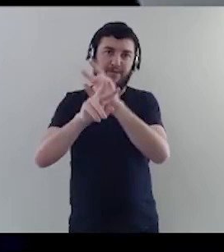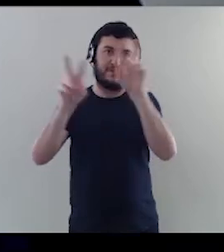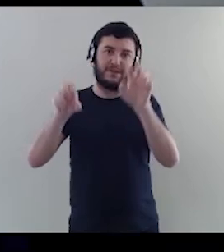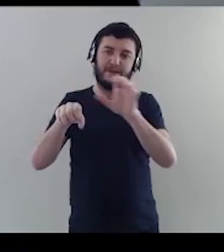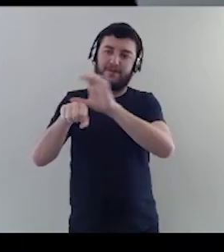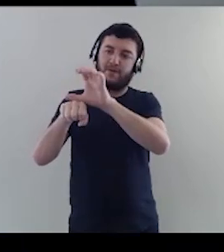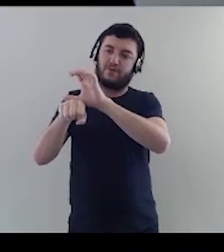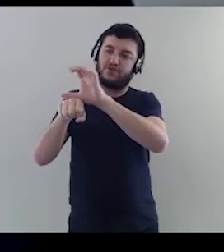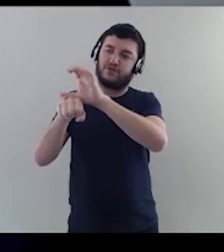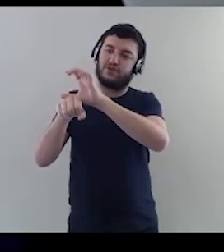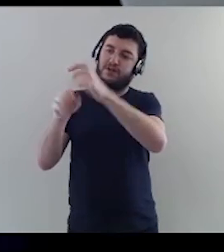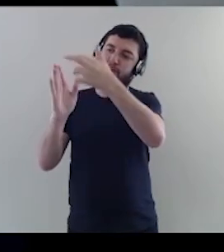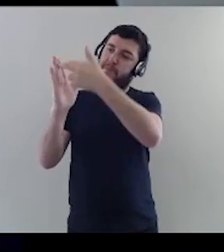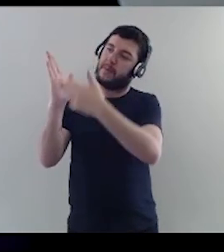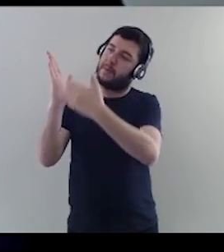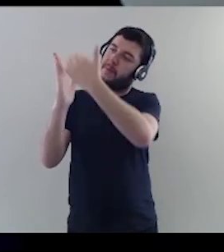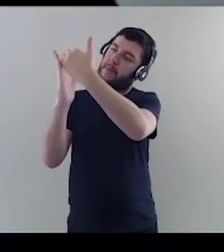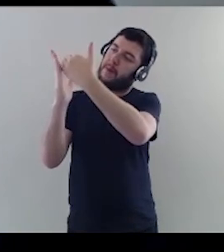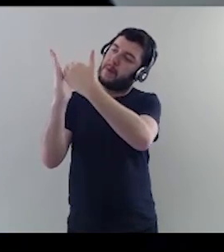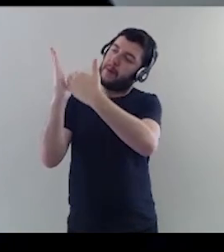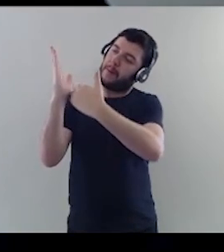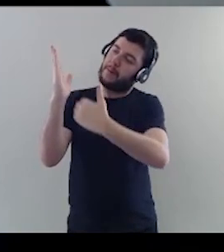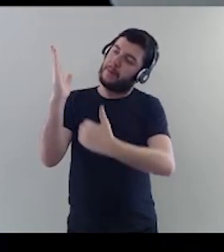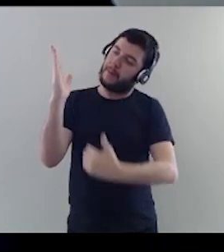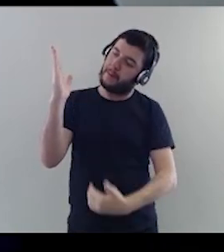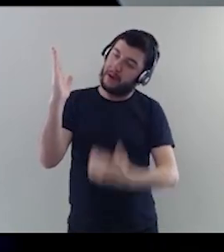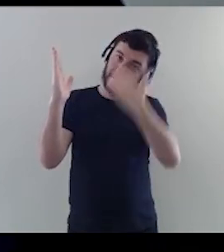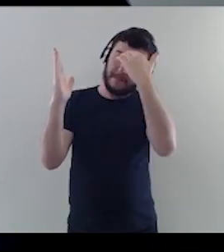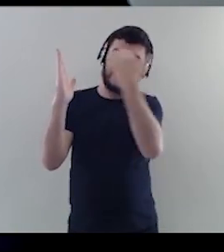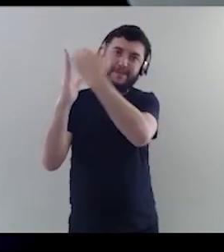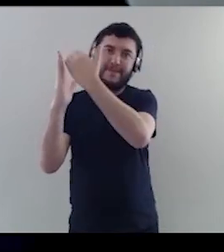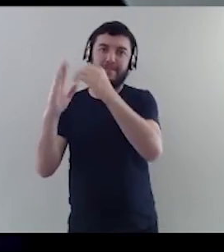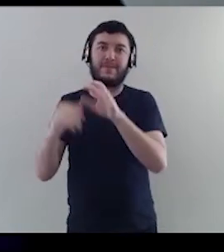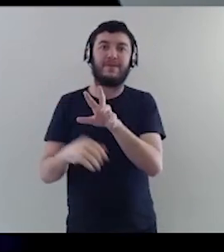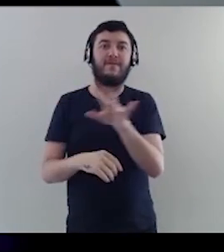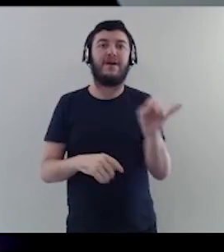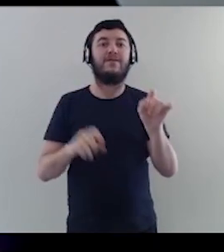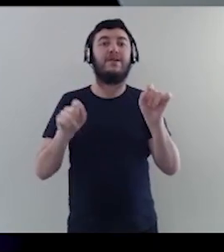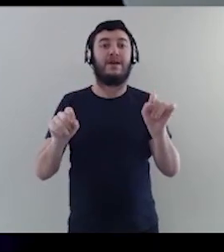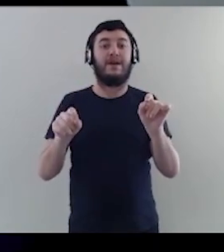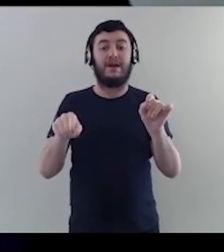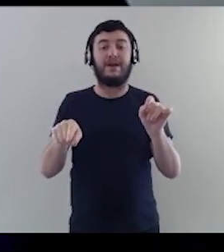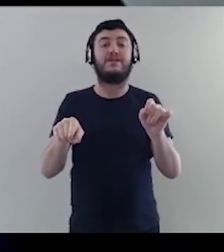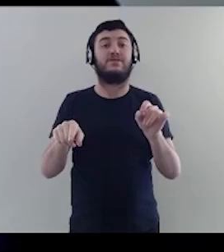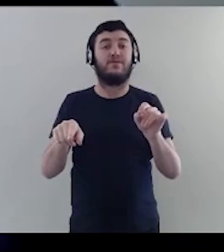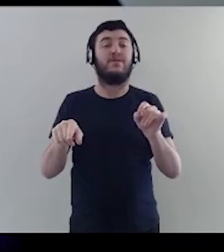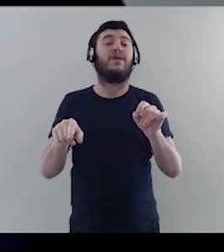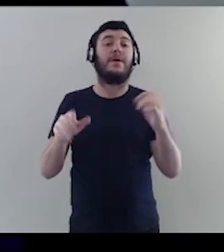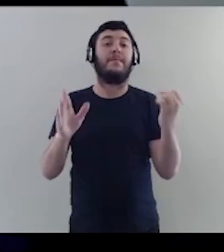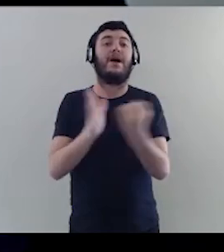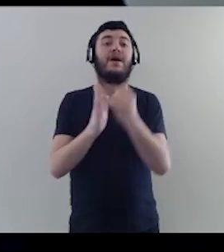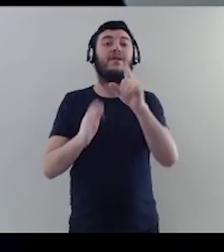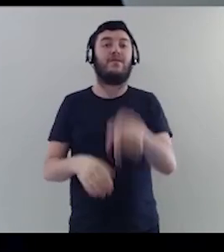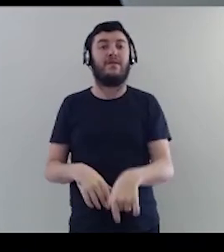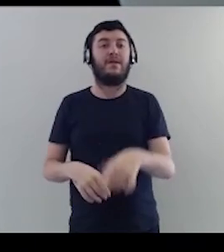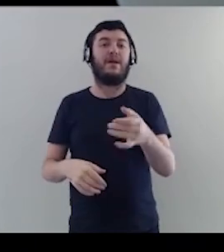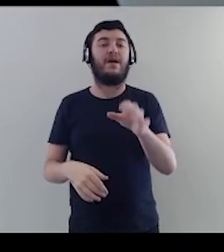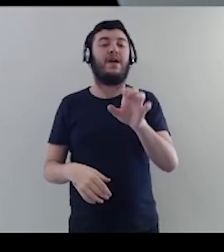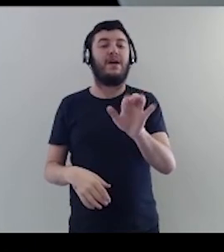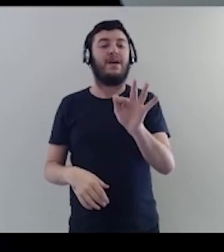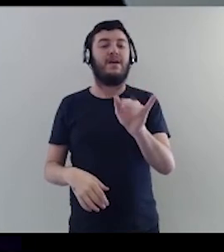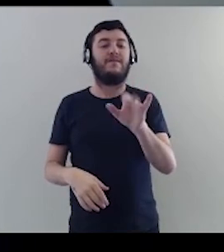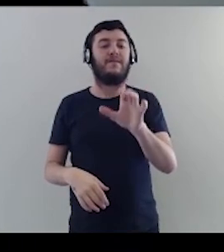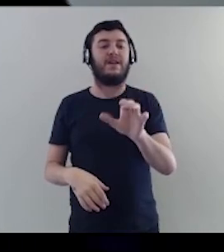exposição interessa, contudo, e sobretudo, examinar a chamada eficácia horizontal dos precedentes do Supremo Tribunal